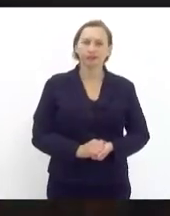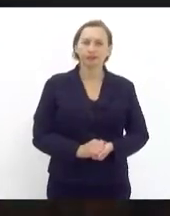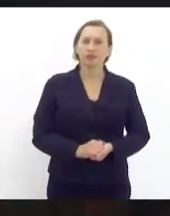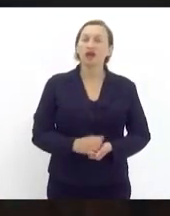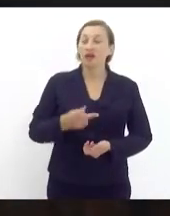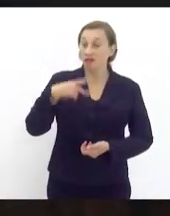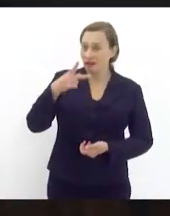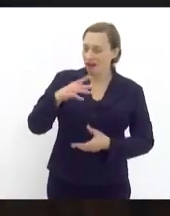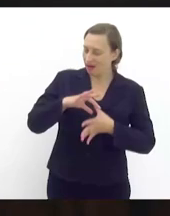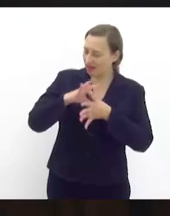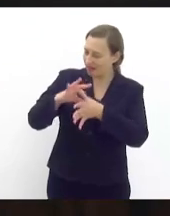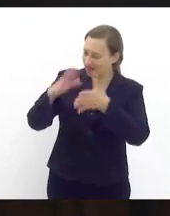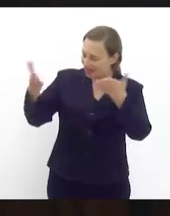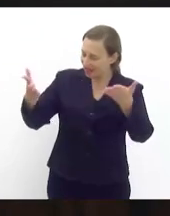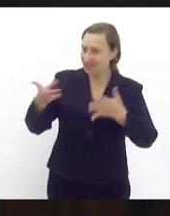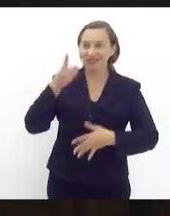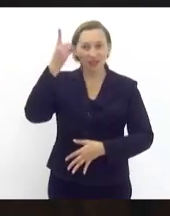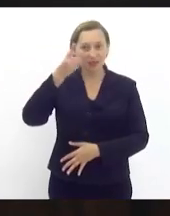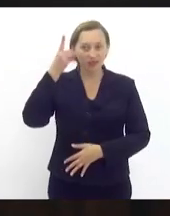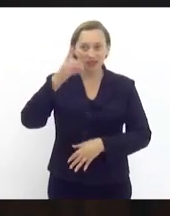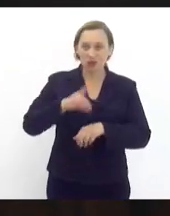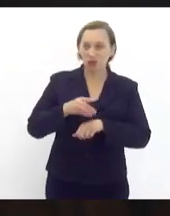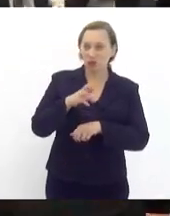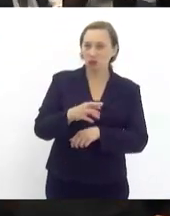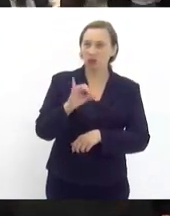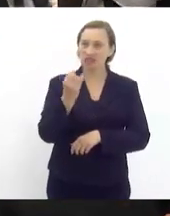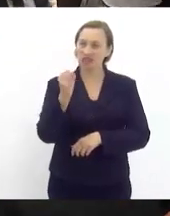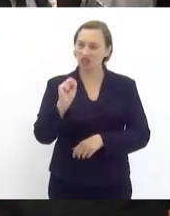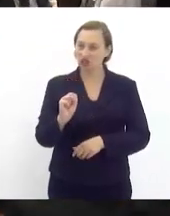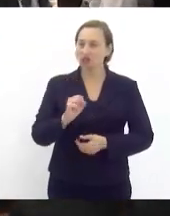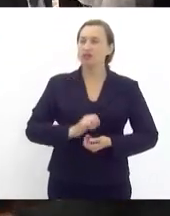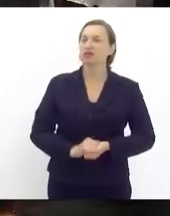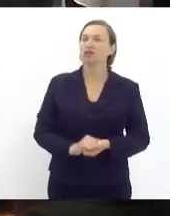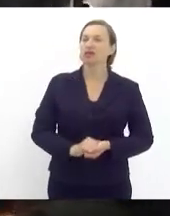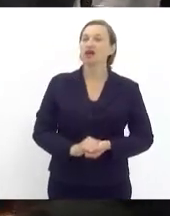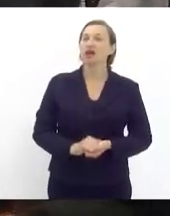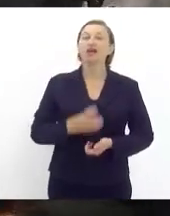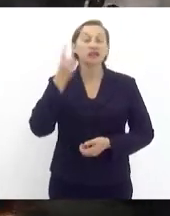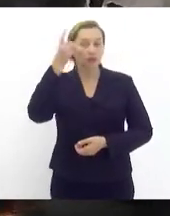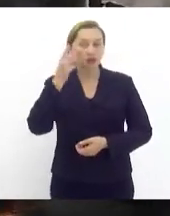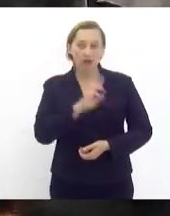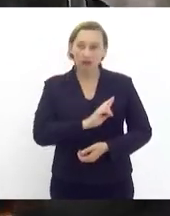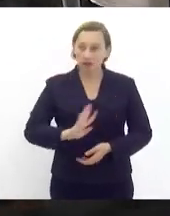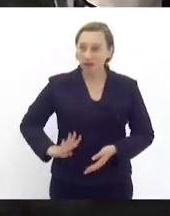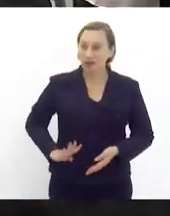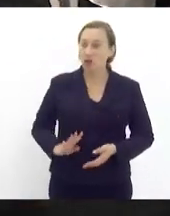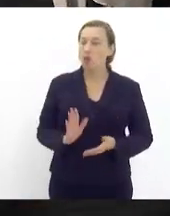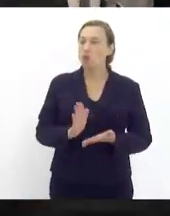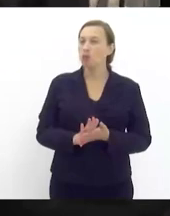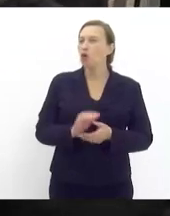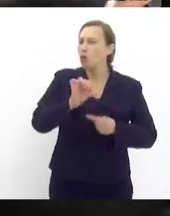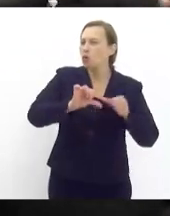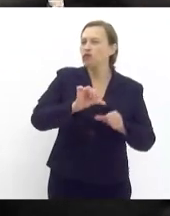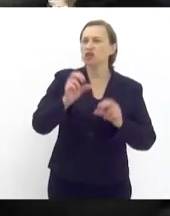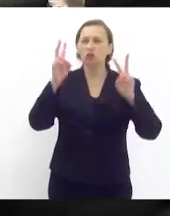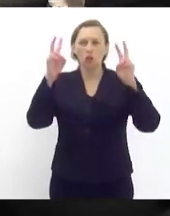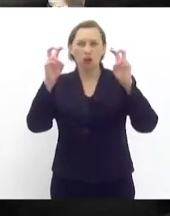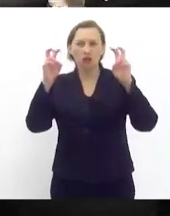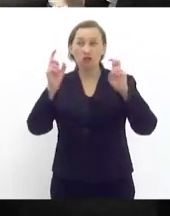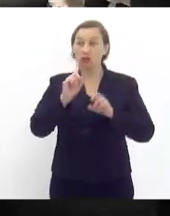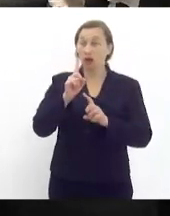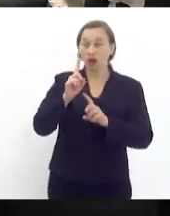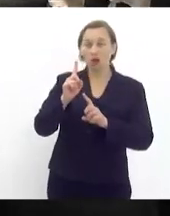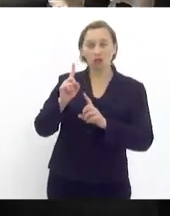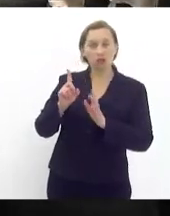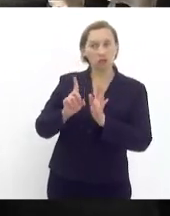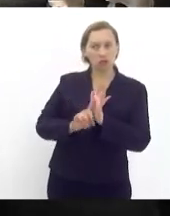fala nosso Líder Deputado Doutor Serginho por favor chamado Presidente Rodrigo Bacelar mudando o assunto não menos